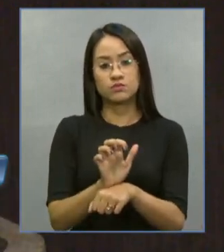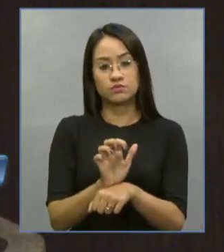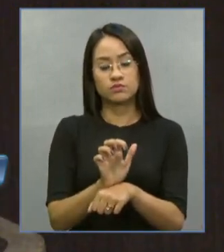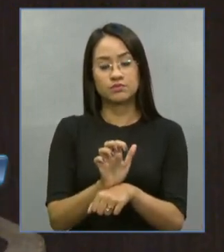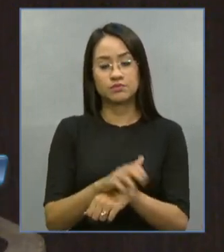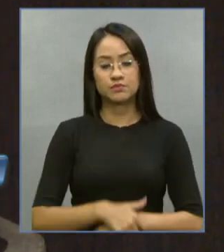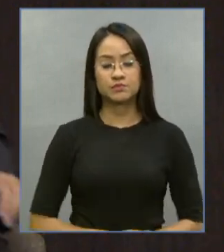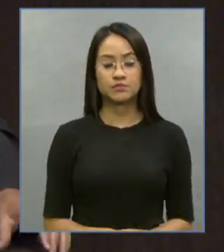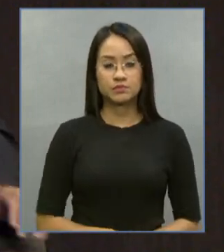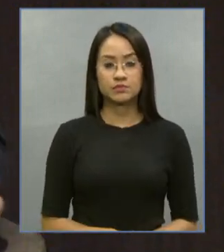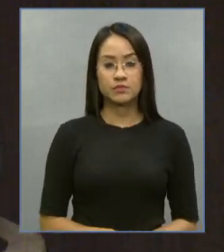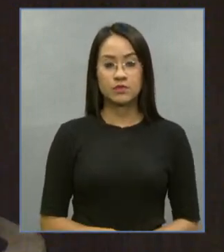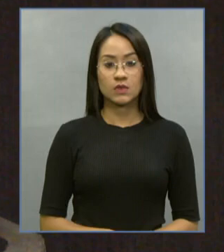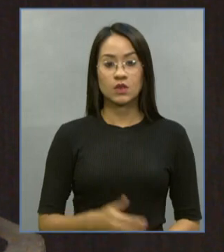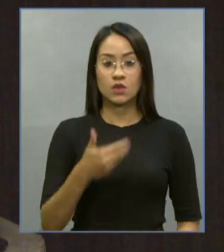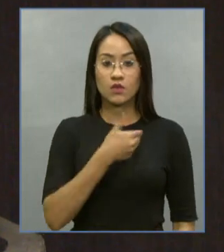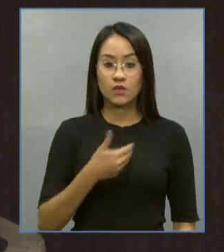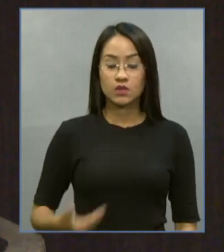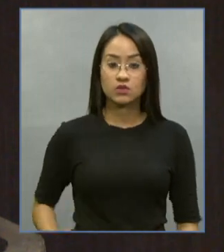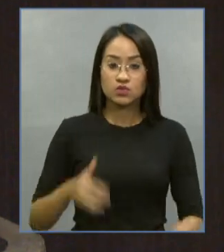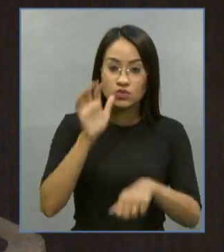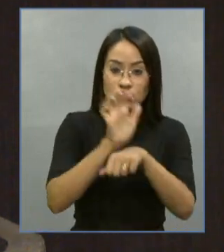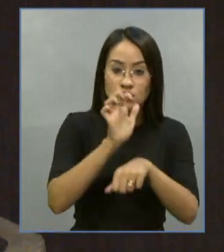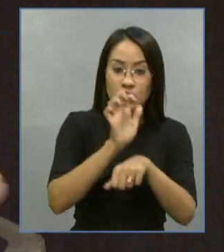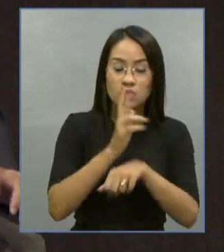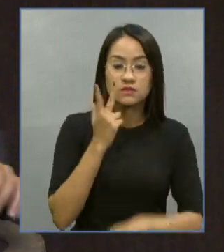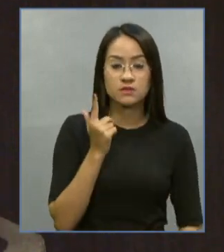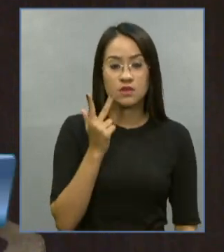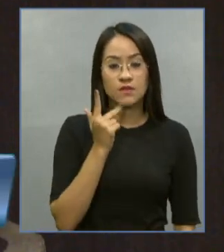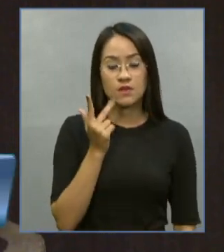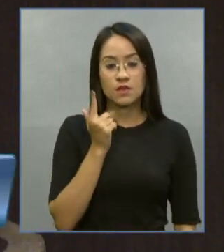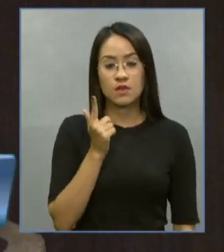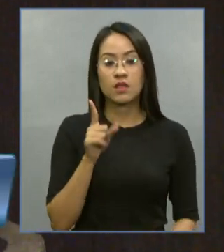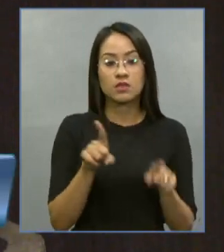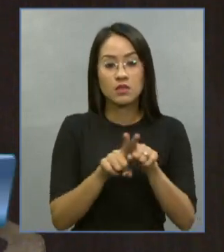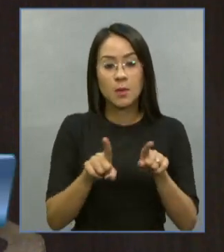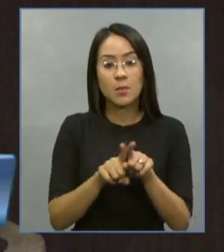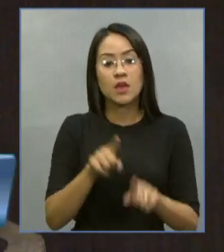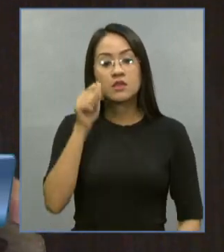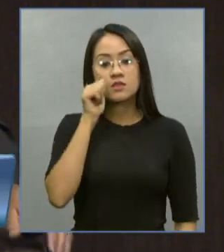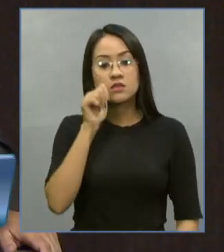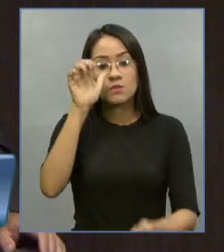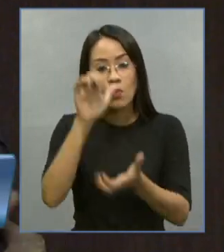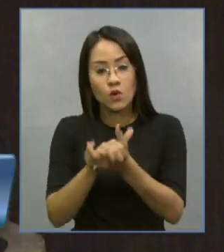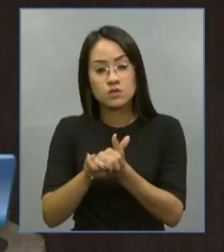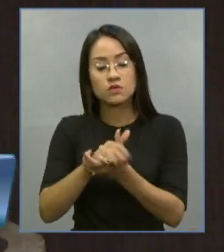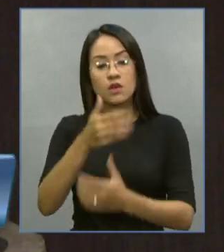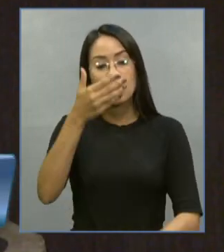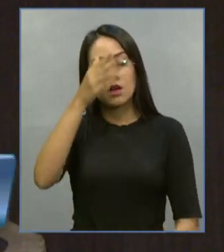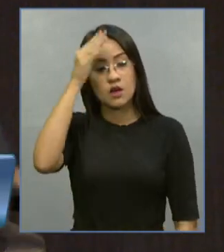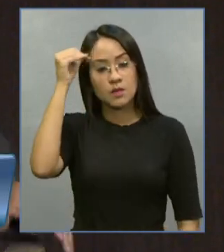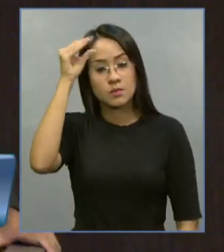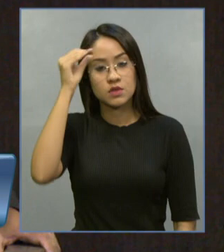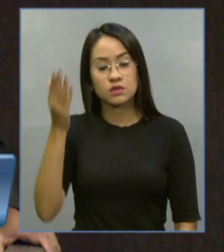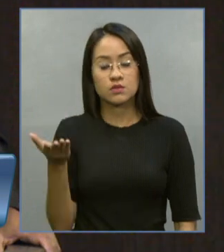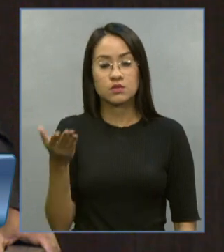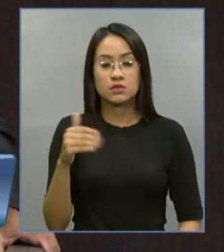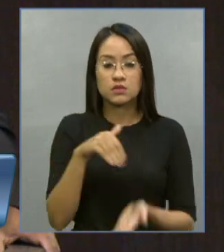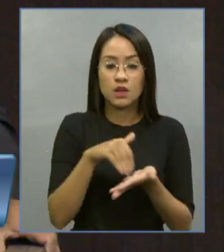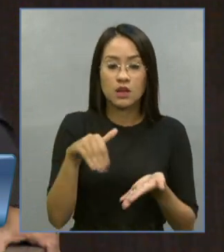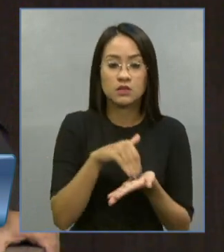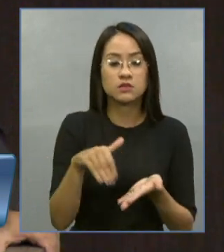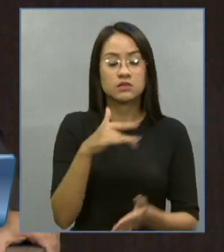concluir, do governador do Estado, da primeira-dama do Estado, de todo o secretariado